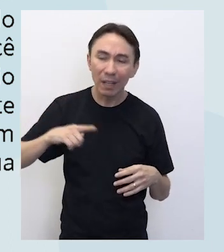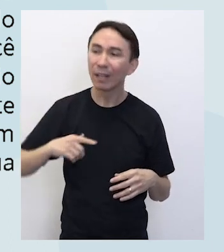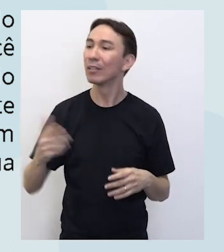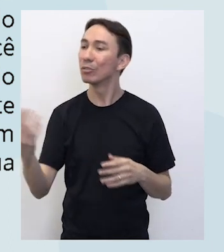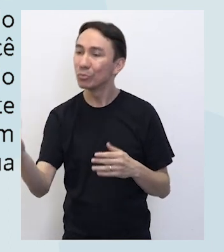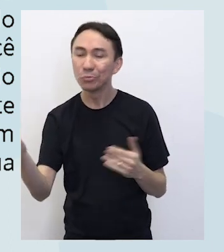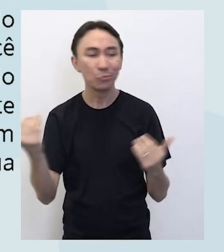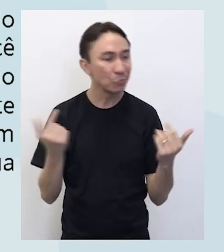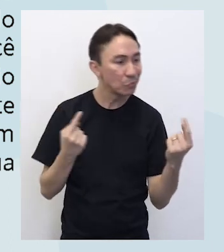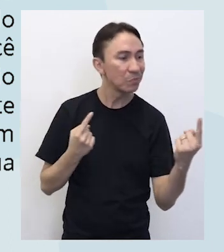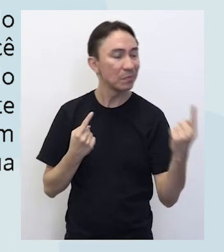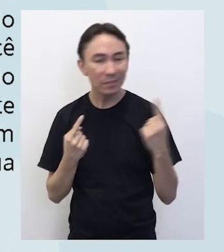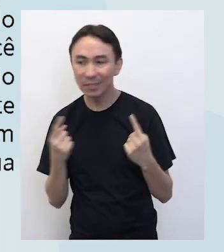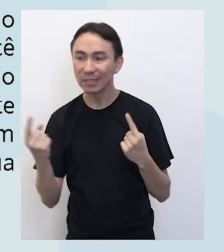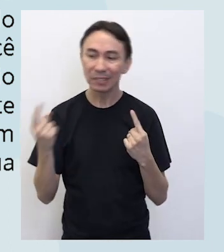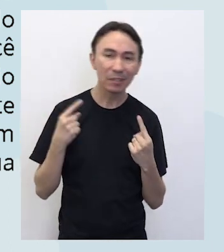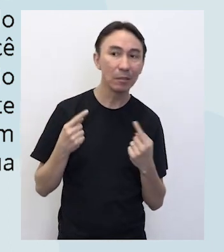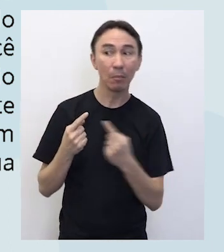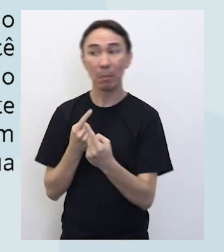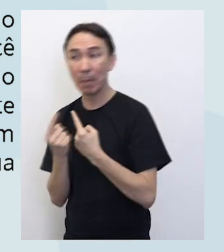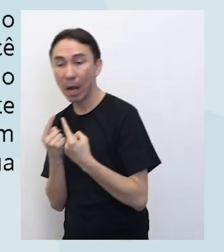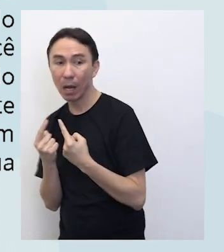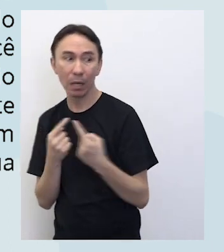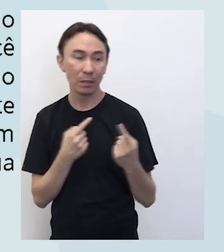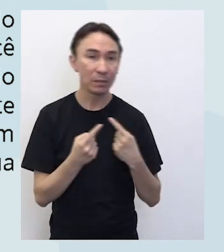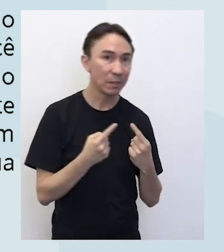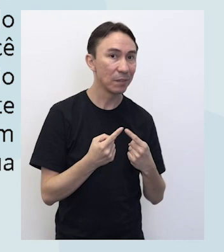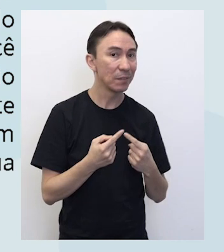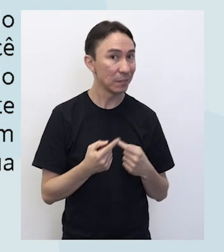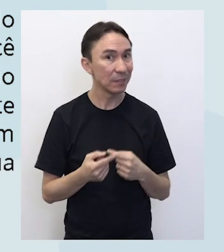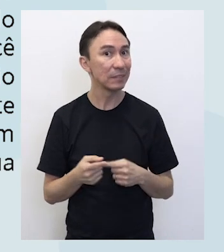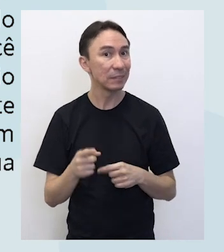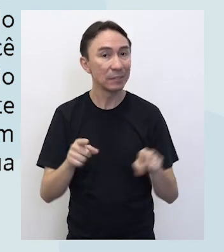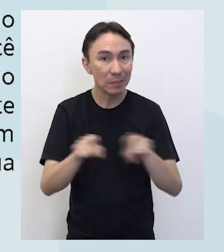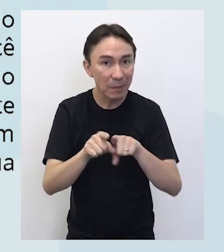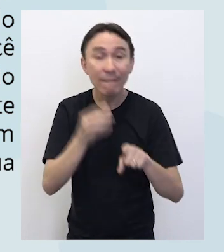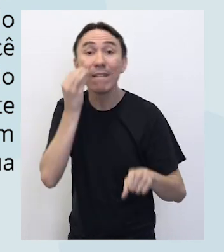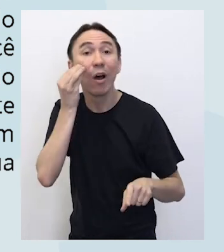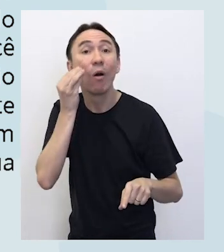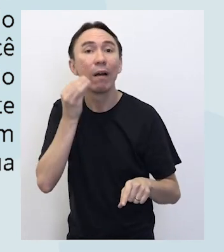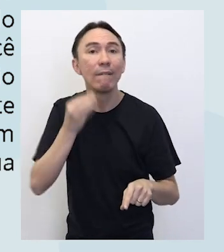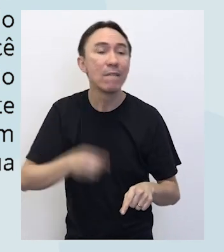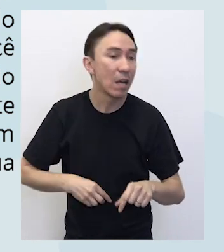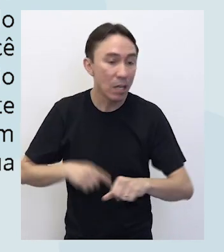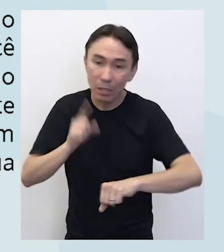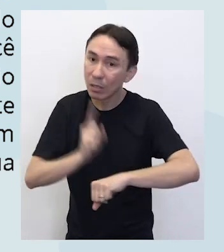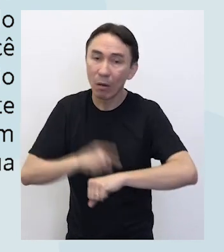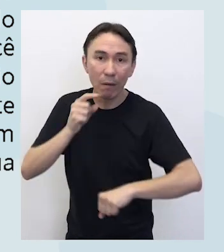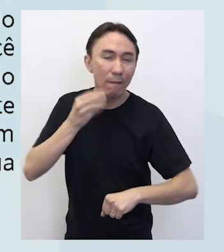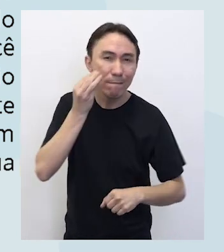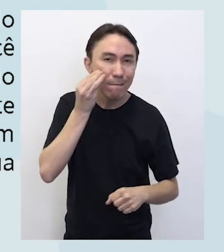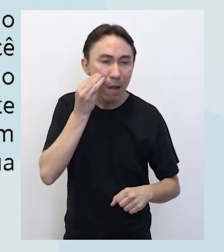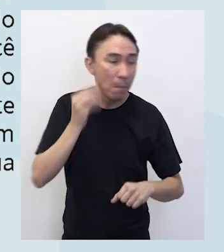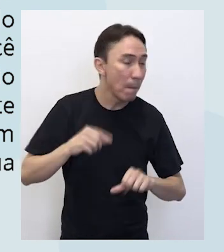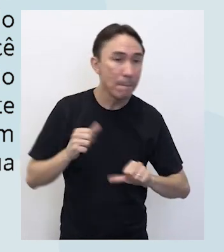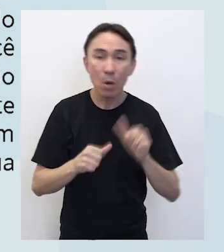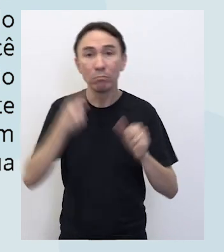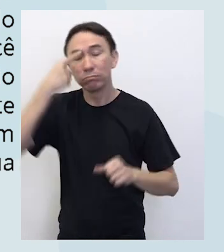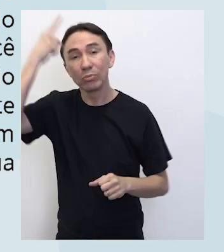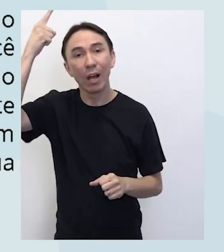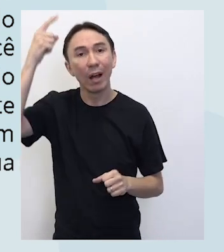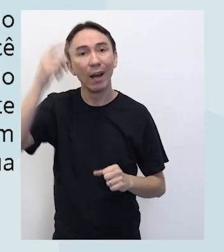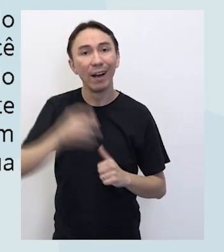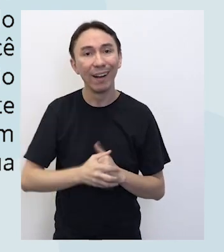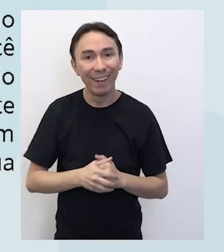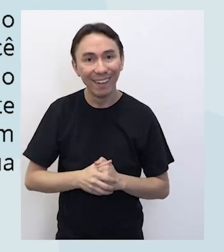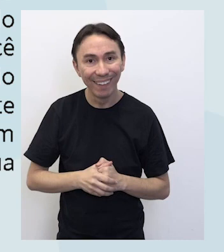interagindo. E aí você vai ter que testar também a sua capacidade de improvisação, tá? Então, gravem bonitinho com a câmera do celular. Vocês